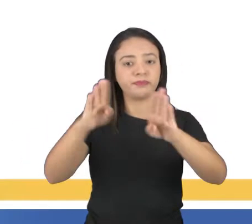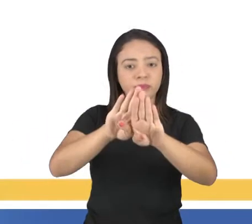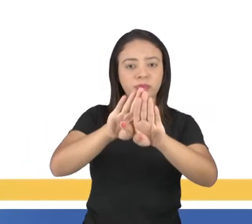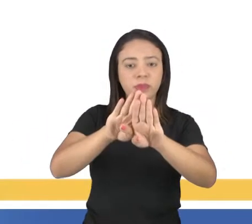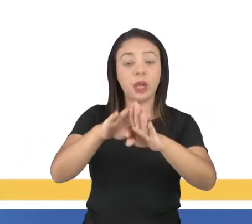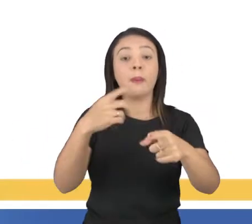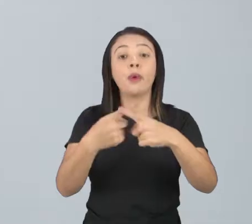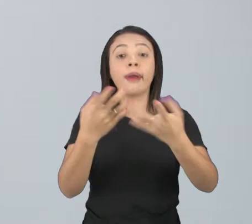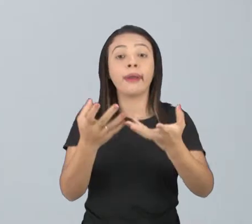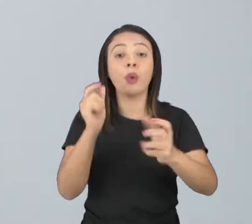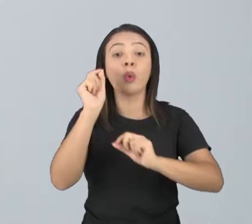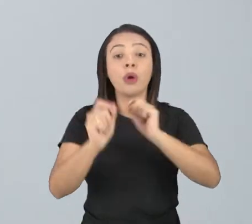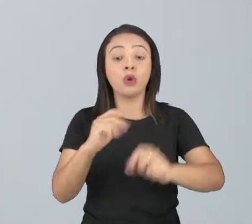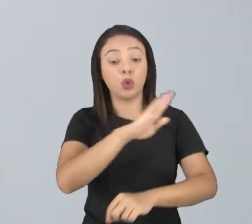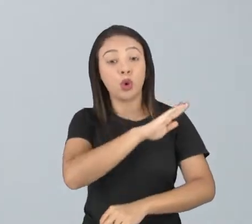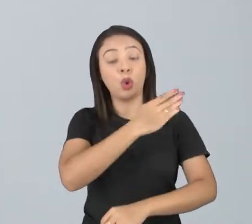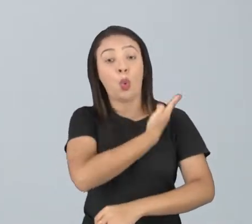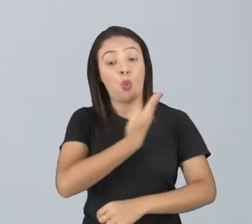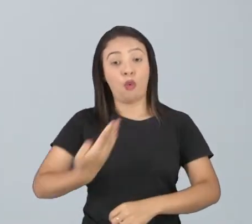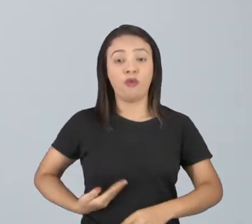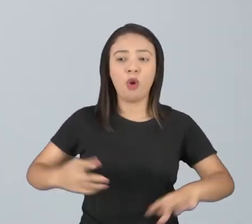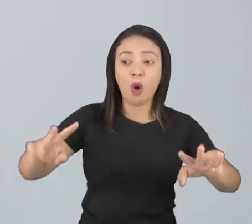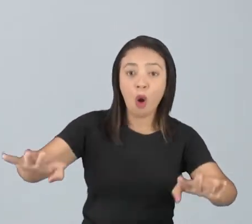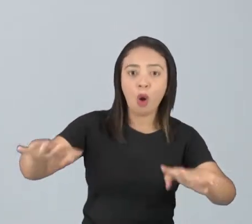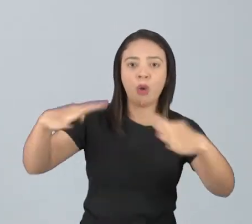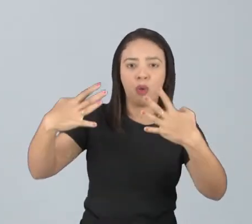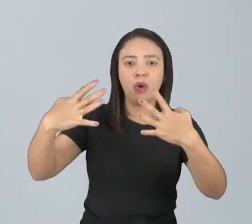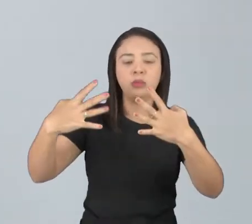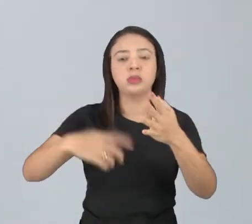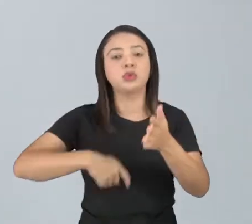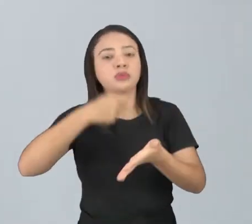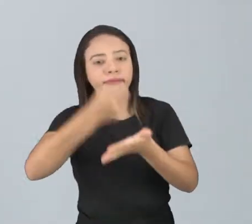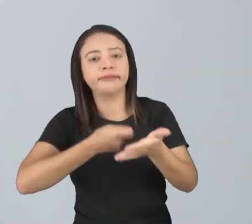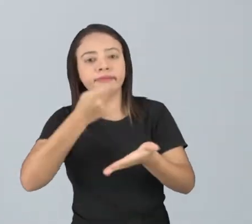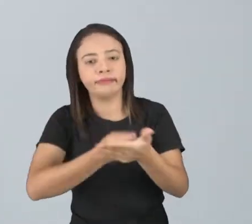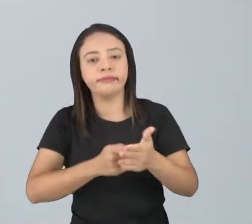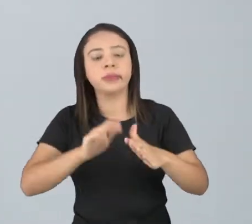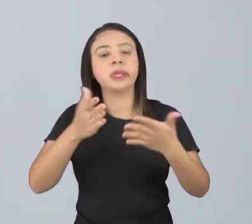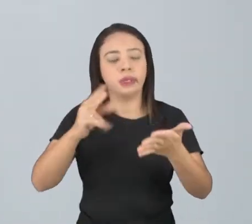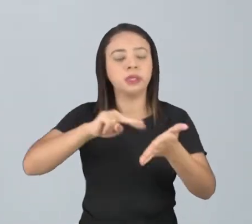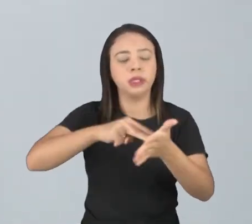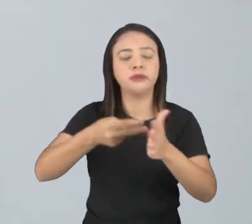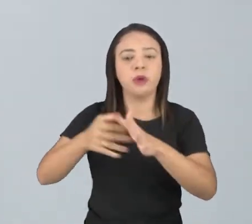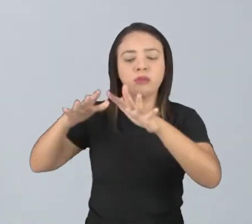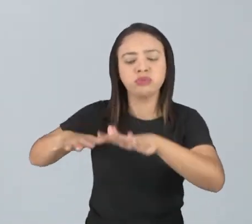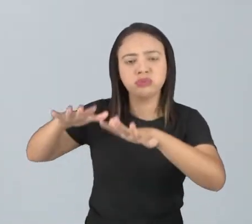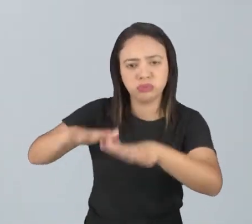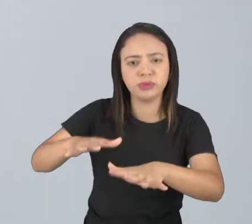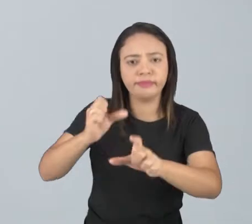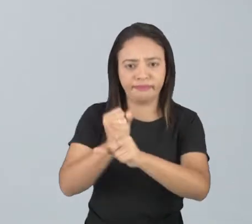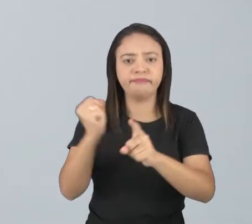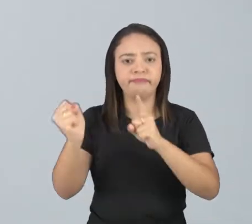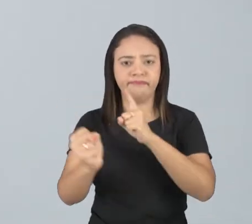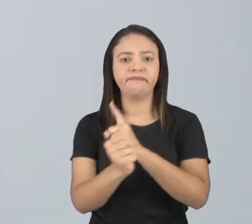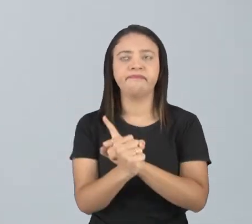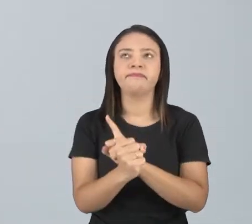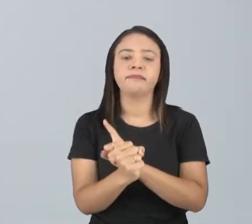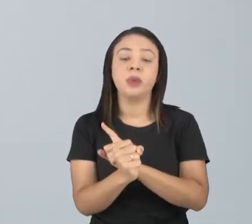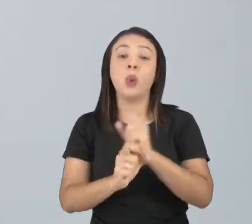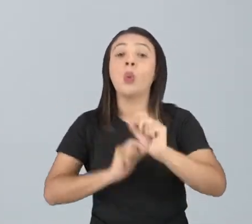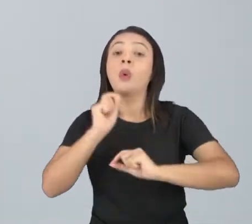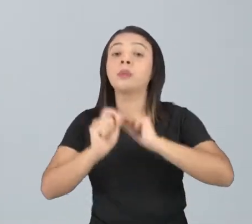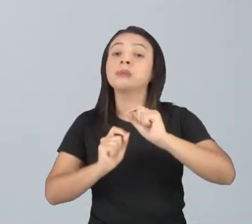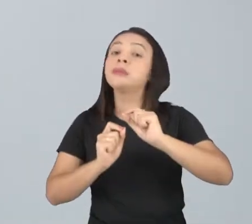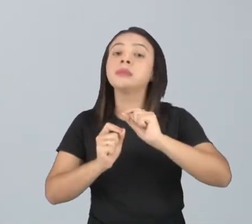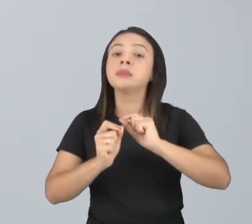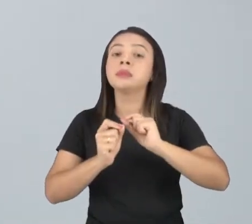suas causas. Então, basicamente, é isso que a gente tem como conceito de movimento, certo? Movimento social. São